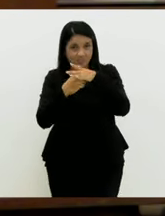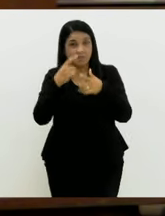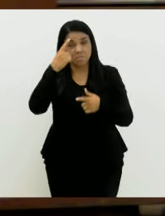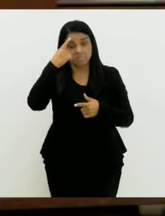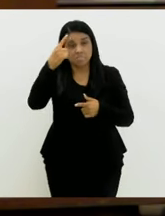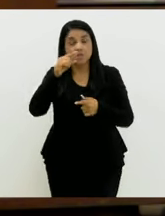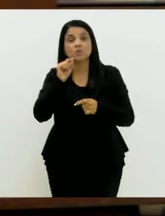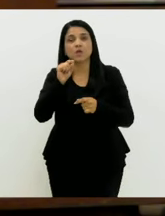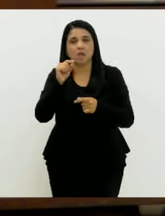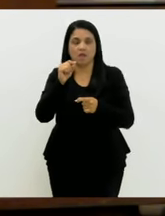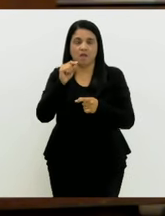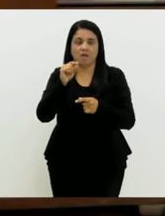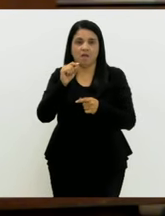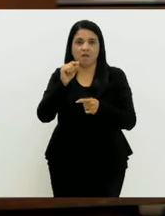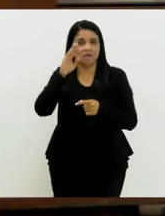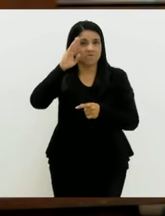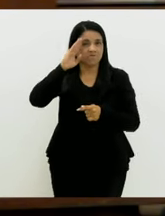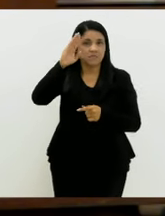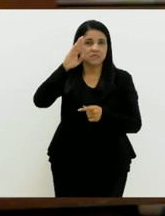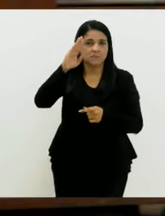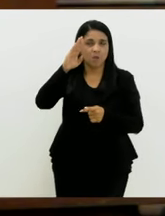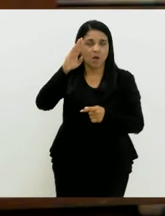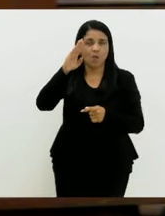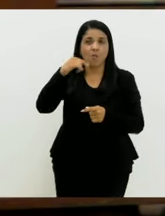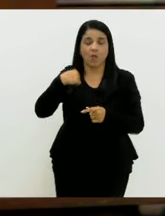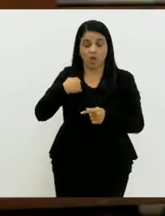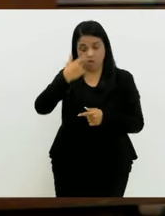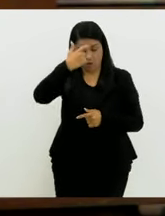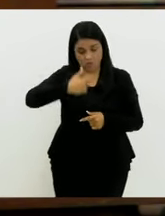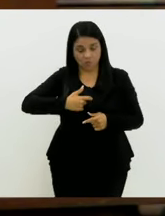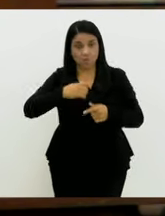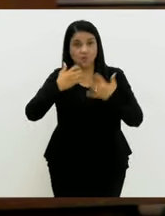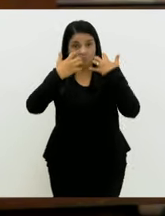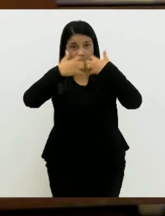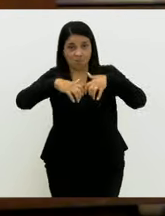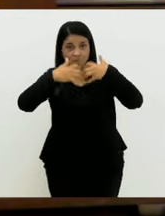concessionárias, você tem isso. Como, por exemplo, eu que sou petropolitano, eu tenho que